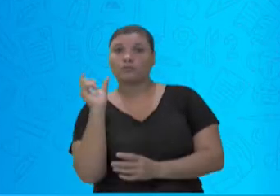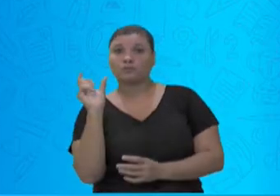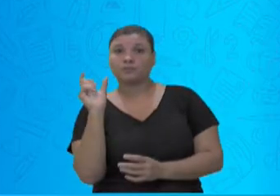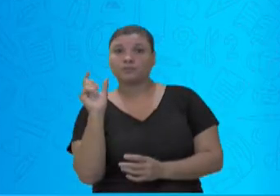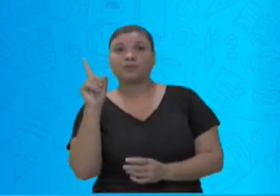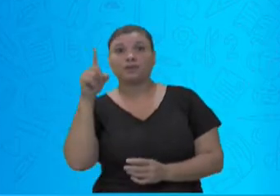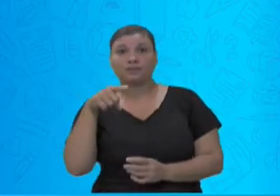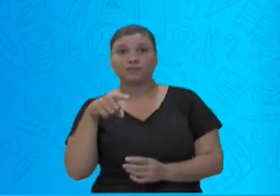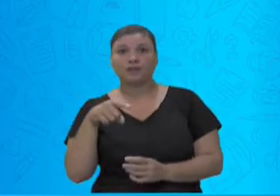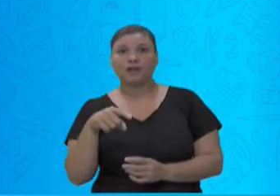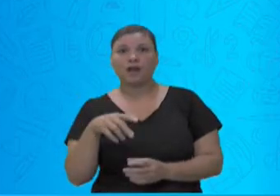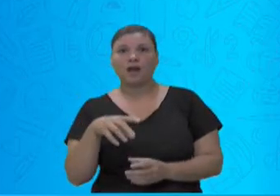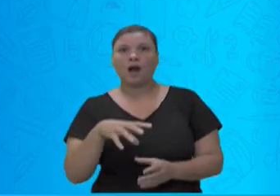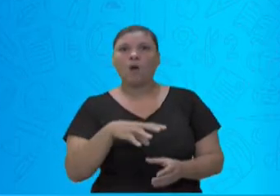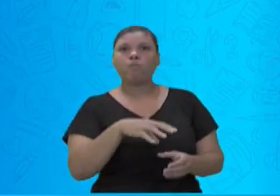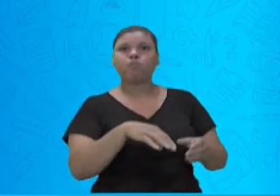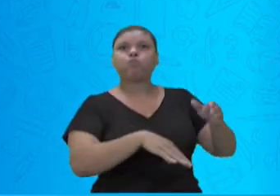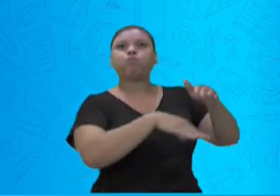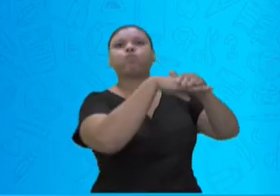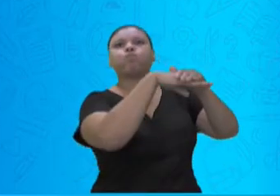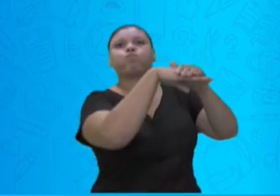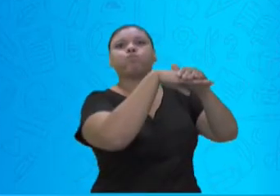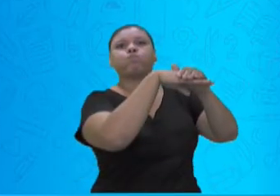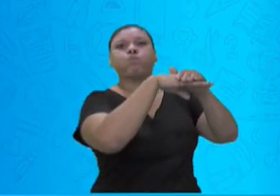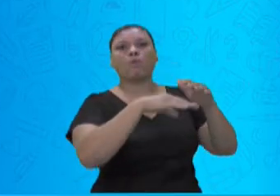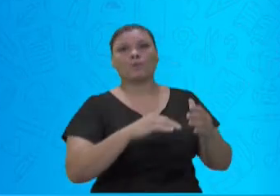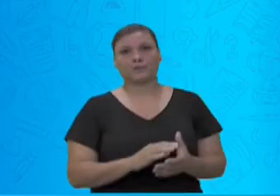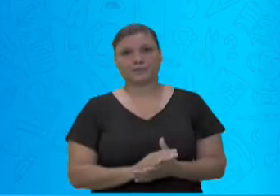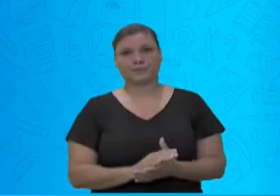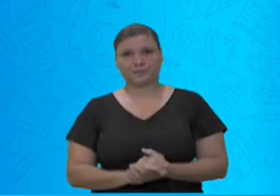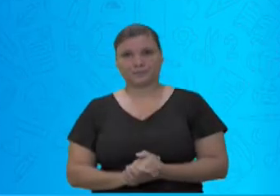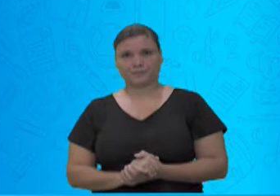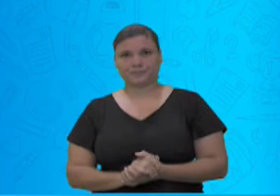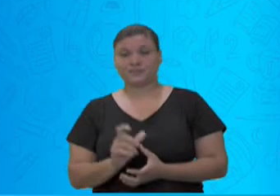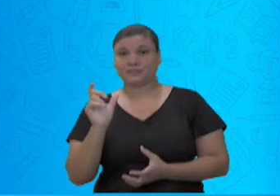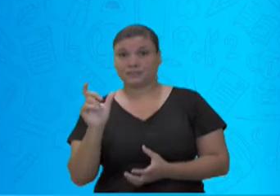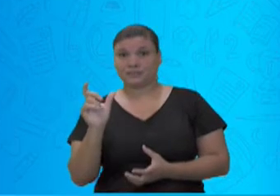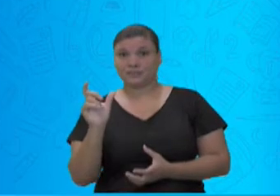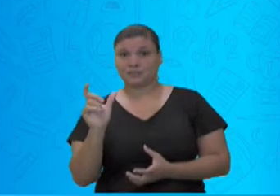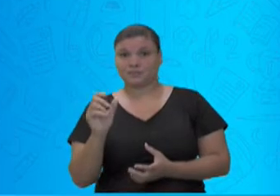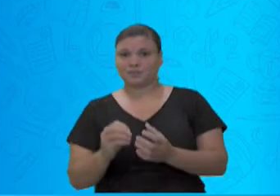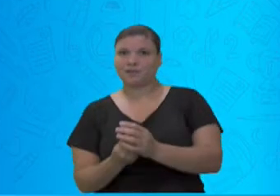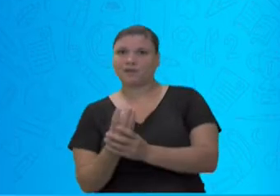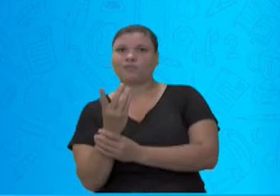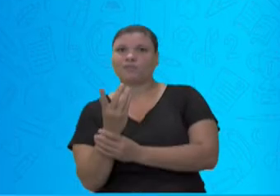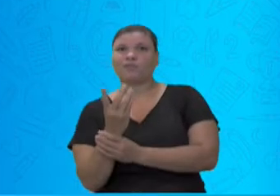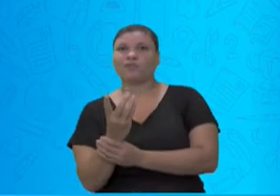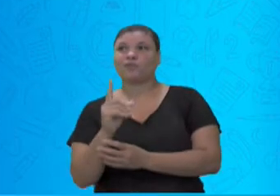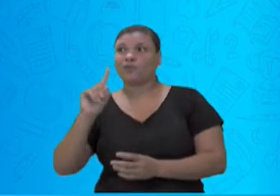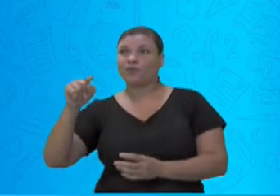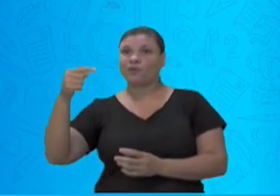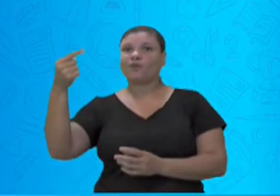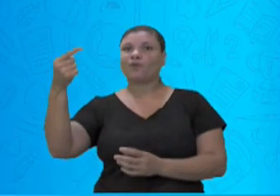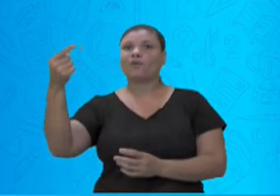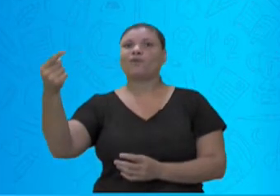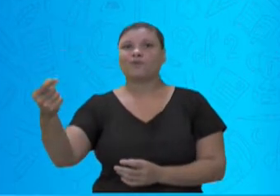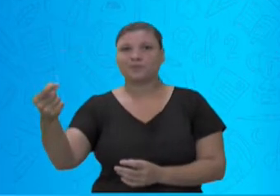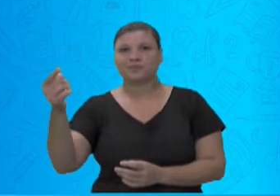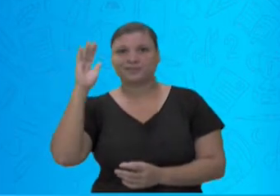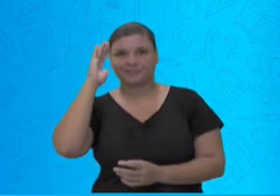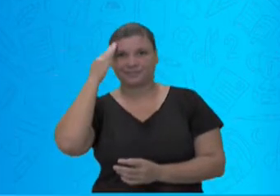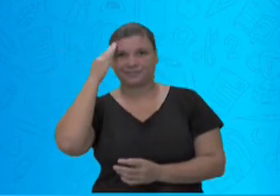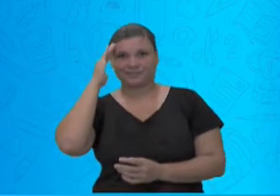com essas palavras, eu não acrescento o X. E o mesmo também vai acontecer